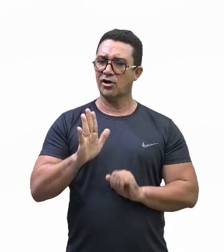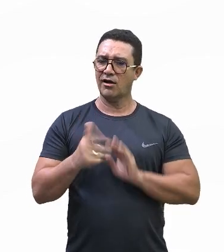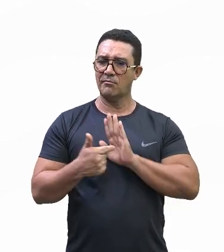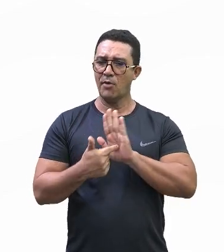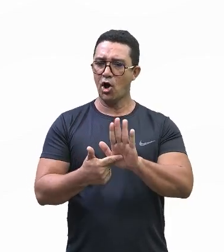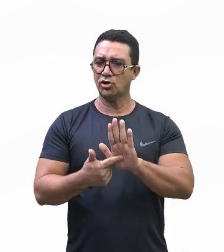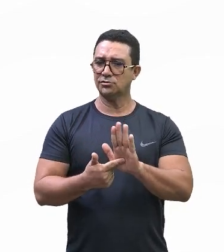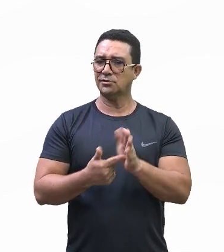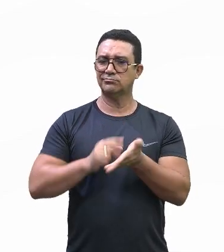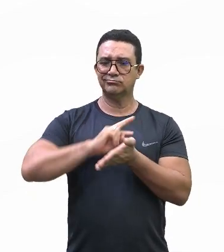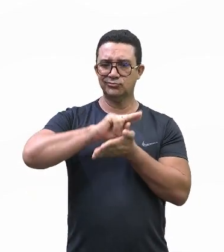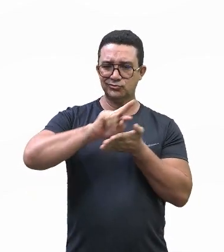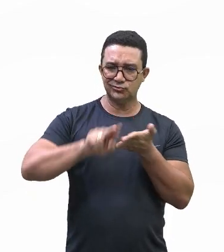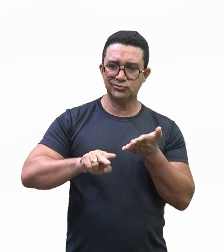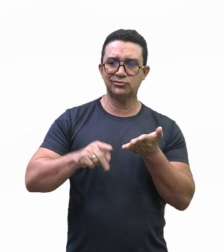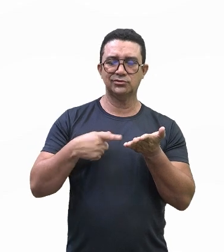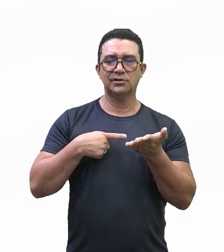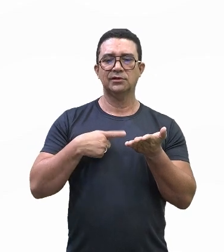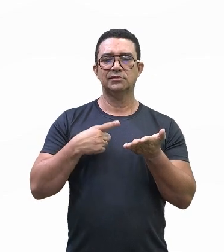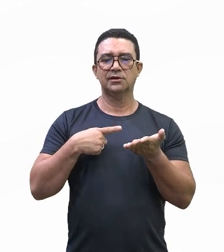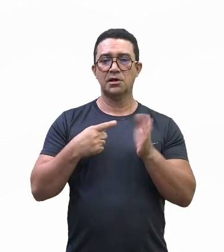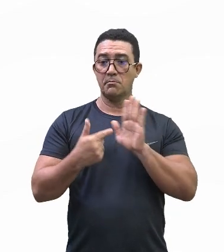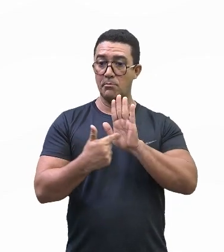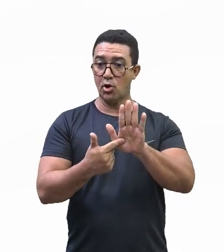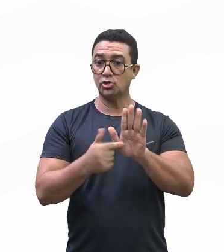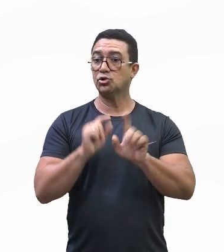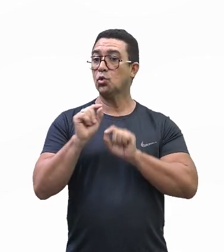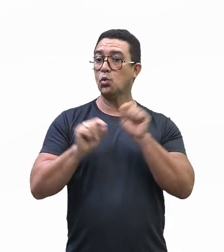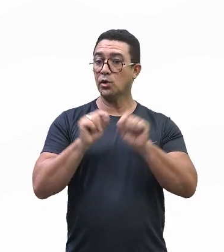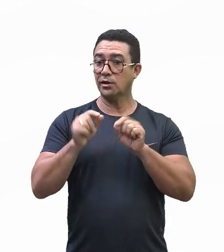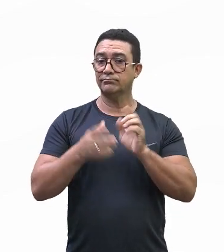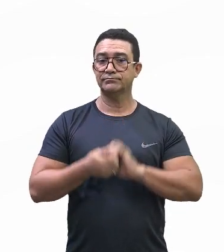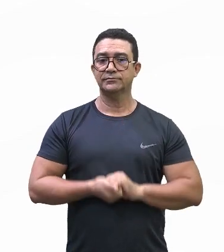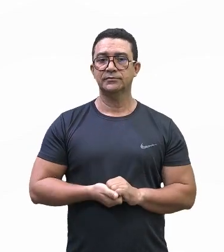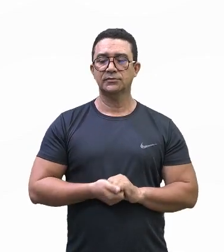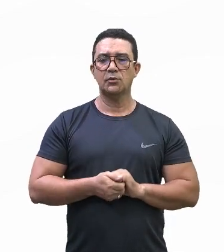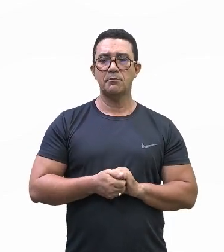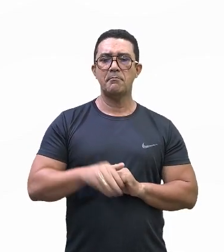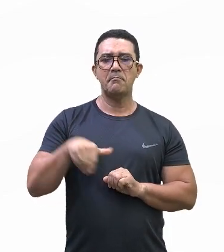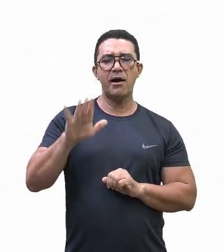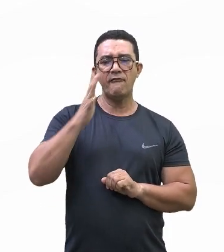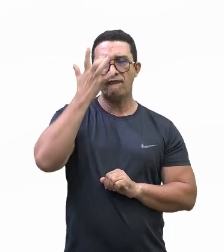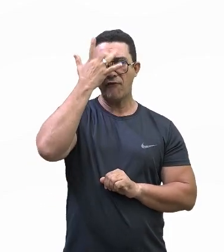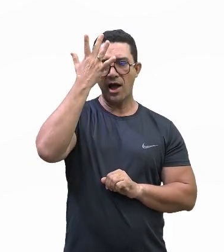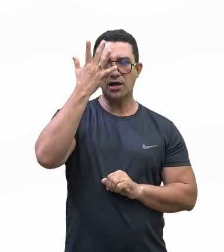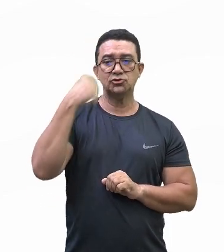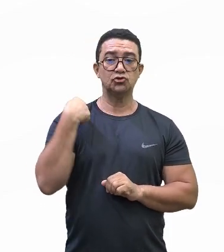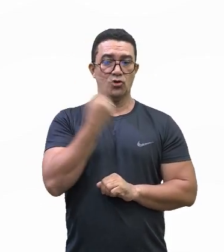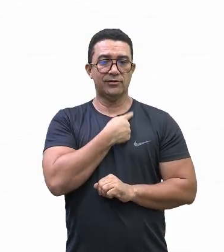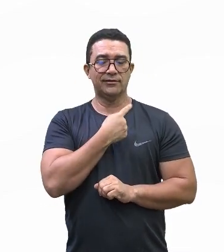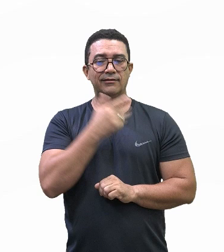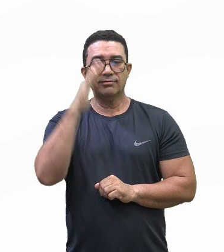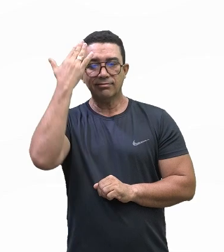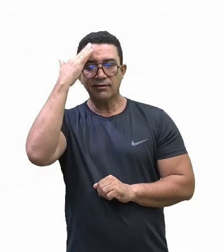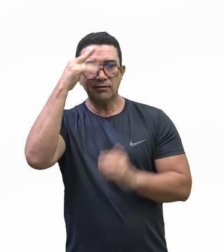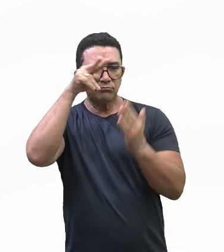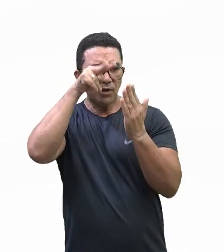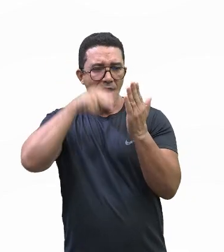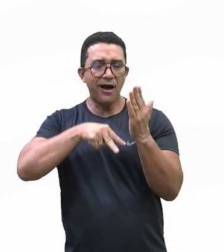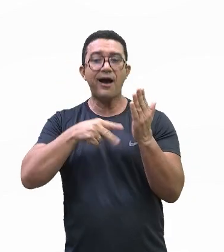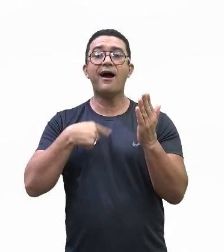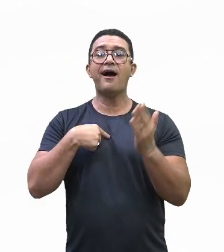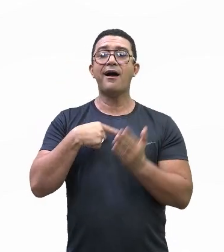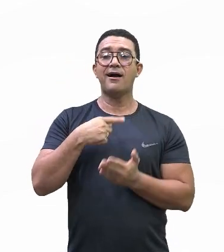nos aparelhos, nos equipamentos, e ela indica exatamente isso, facilitando a gente na hora da compra, tá? Então, toda vez